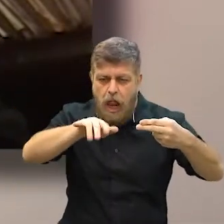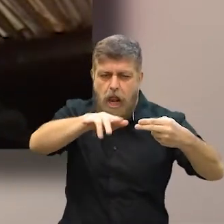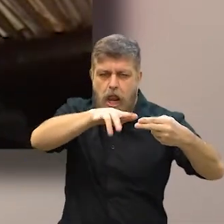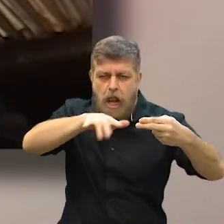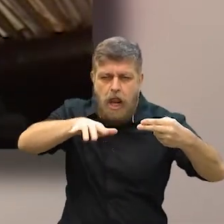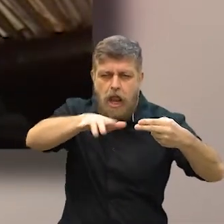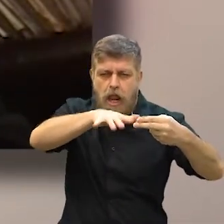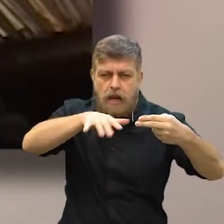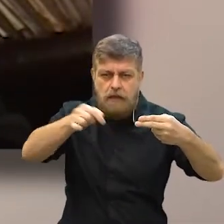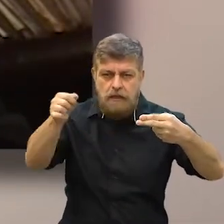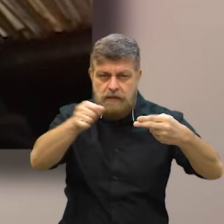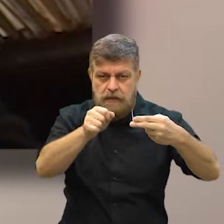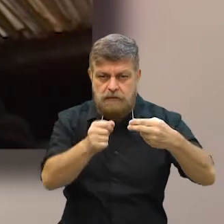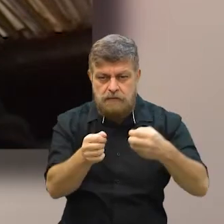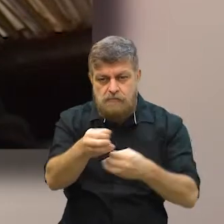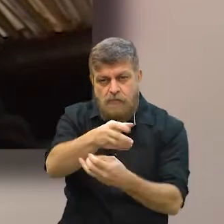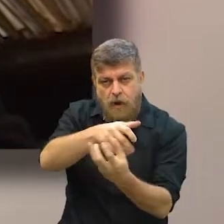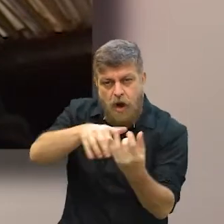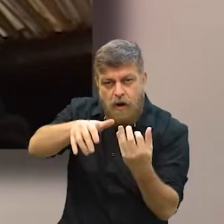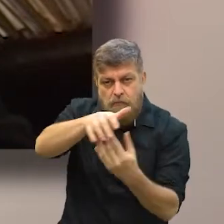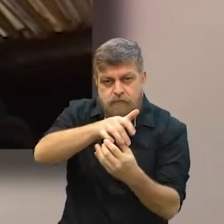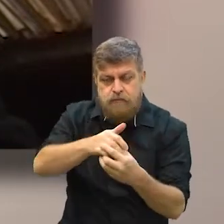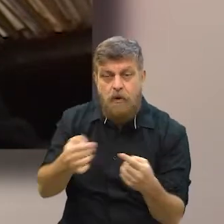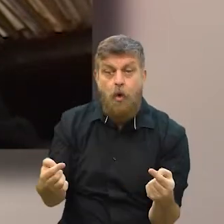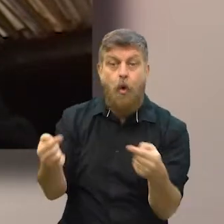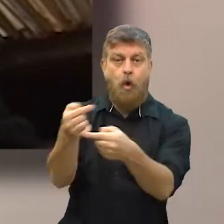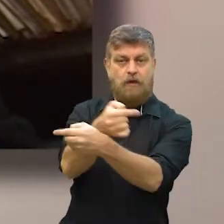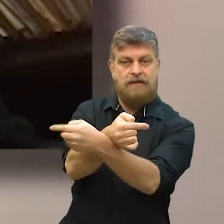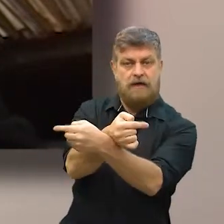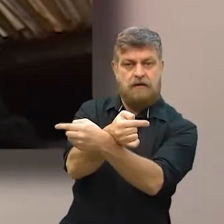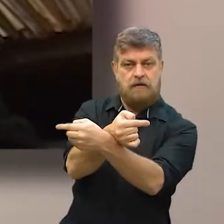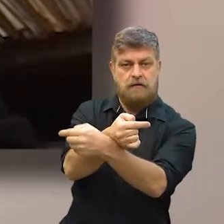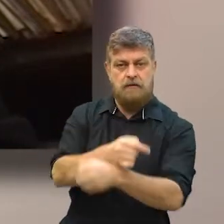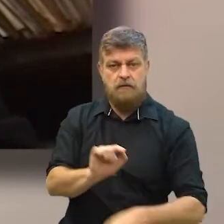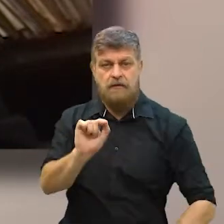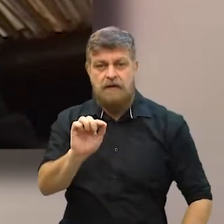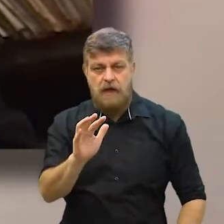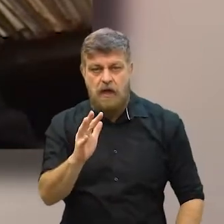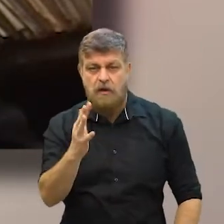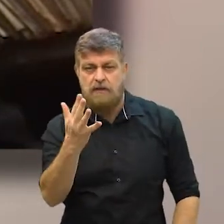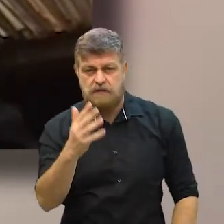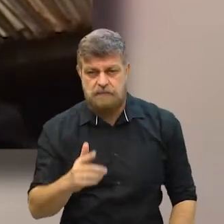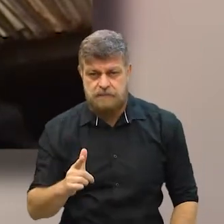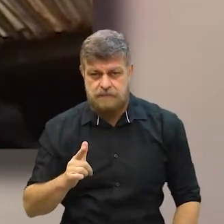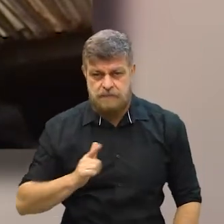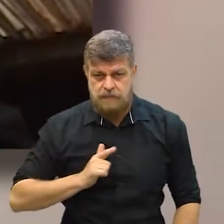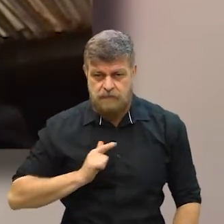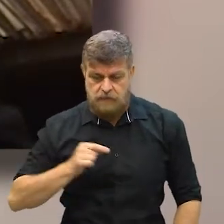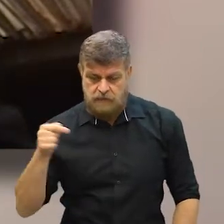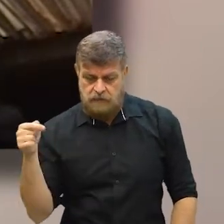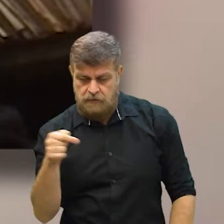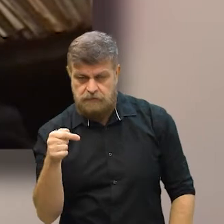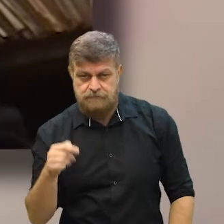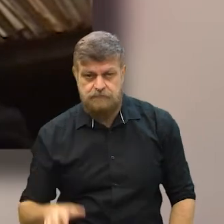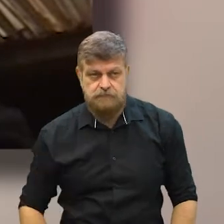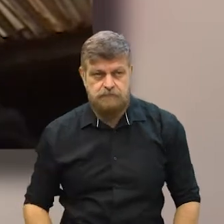RNA faz um processo inverso, que é